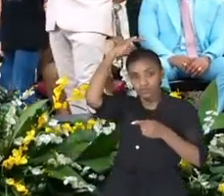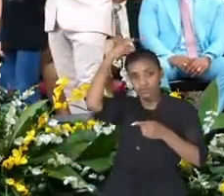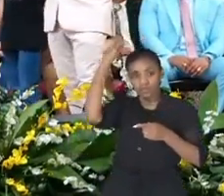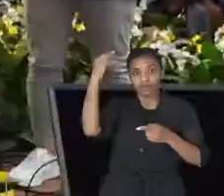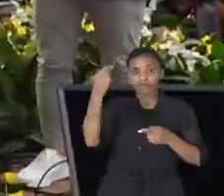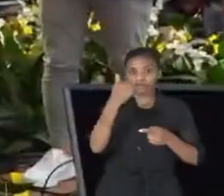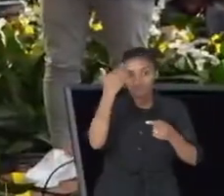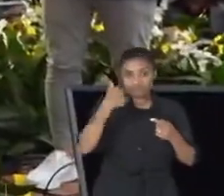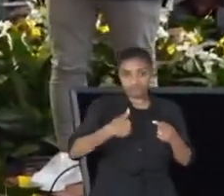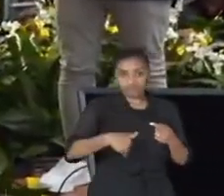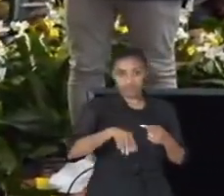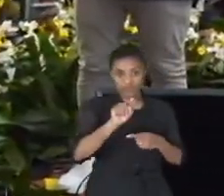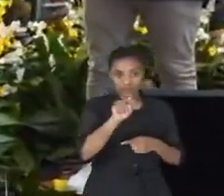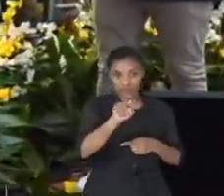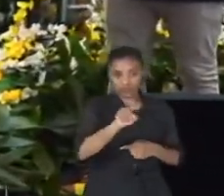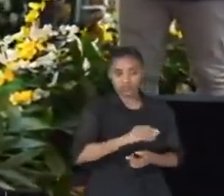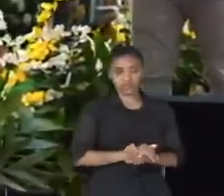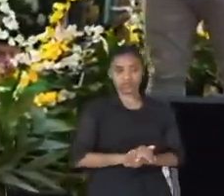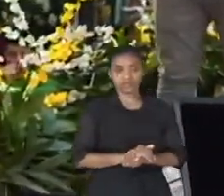esse aqui sou você.